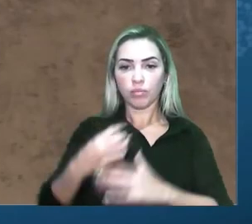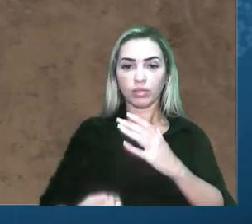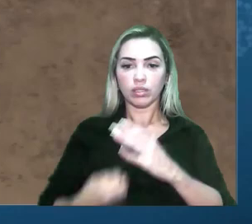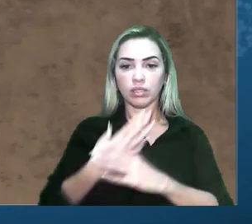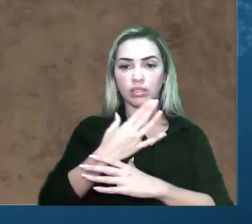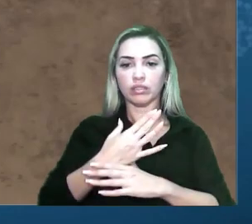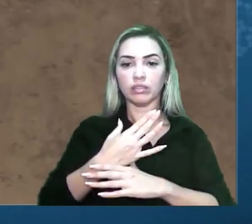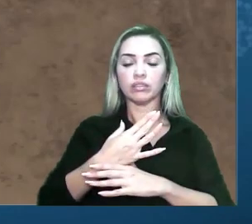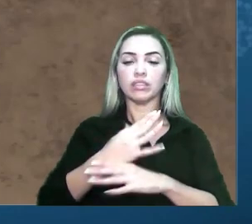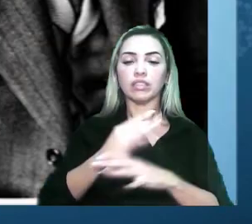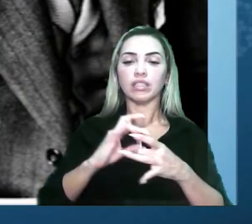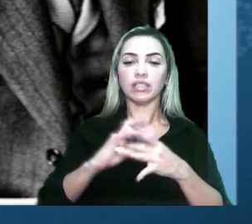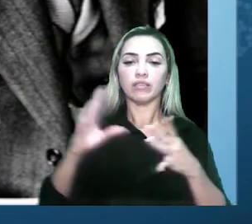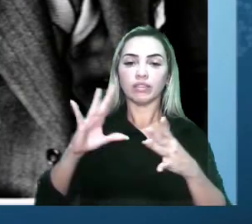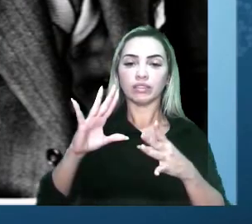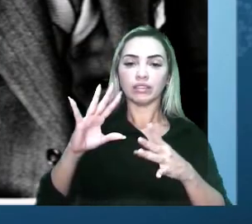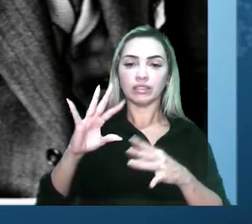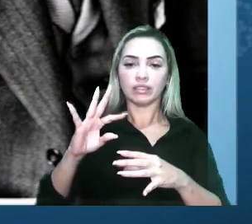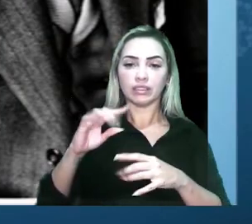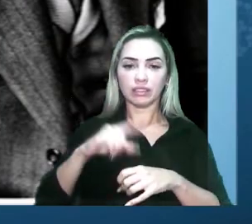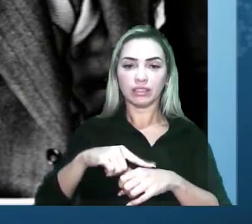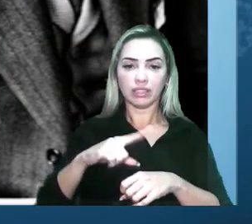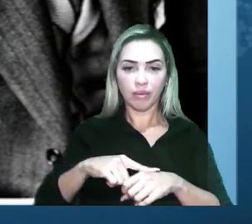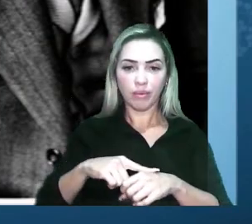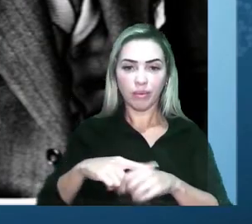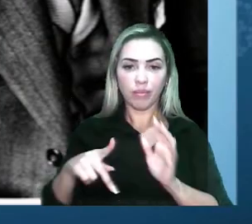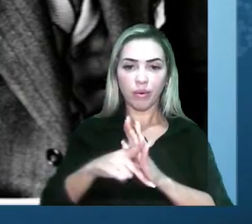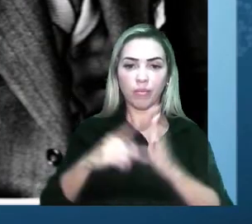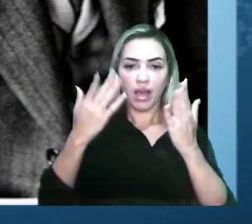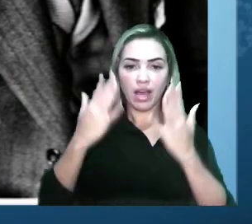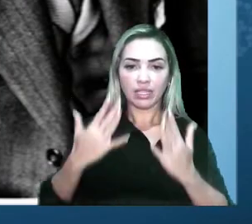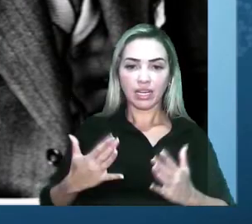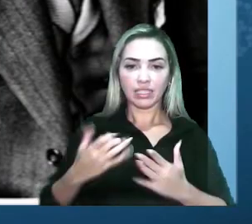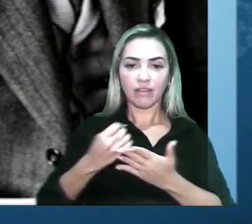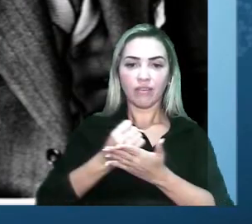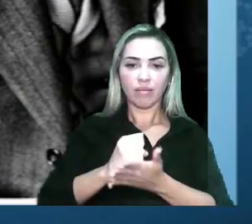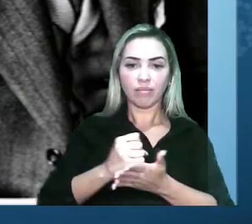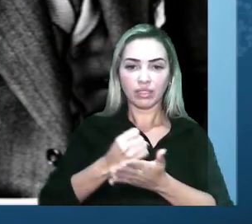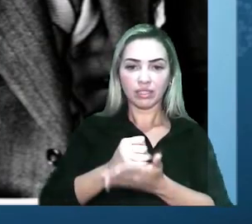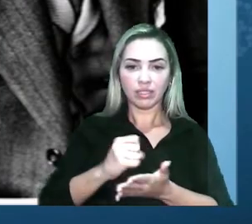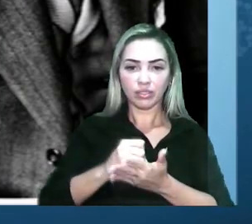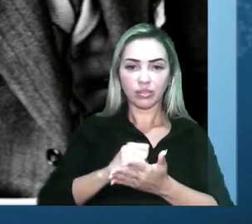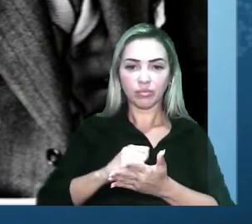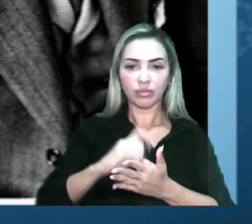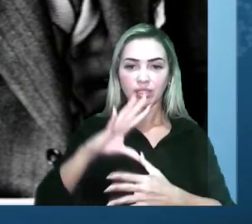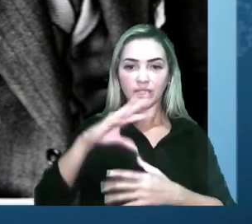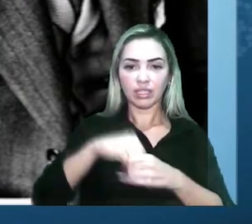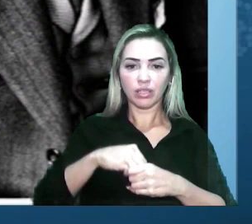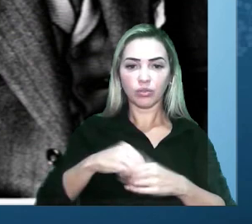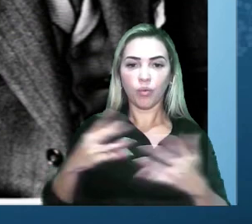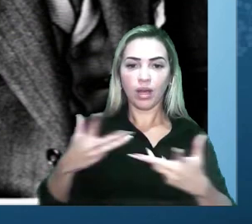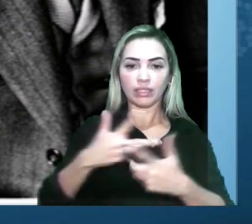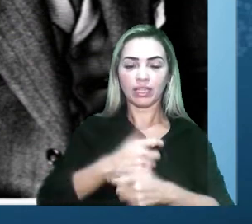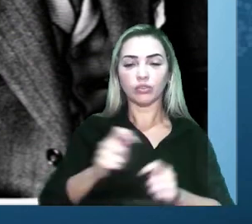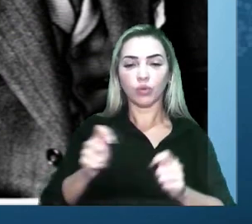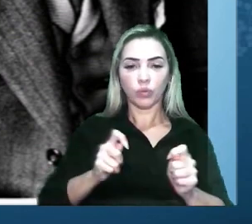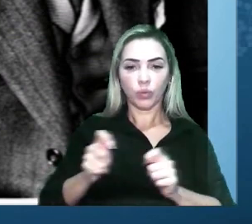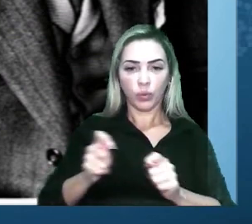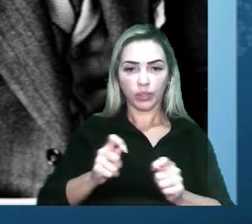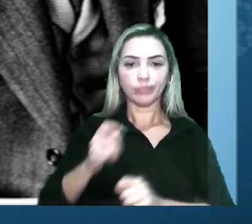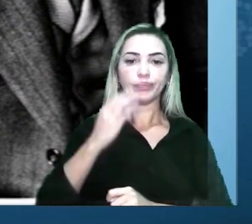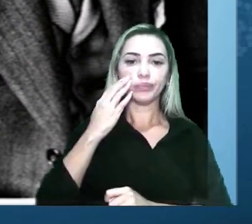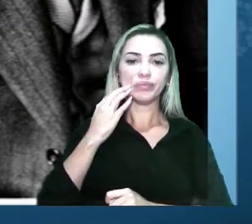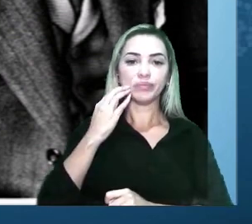Time Methodology for Managing the Analysis of Pharmaceutical Inputs in Quality Control. E